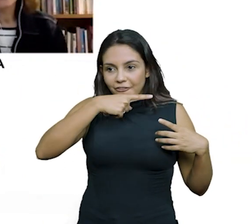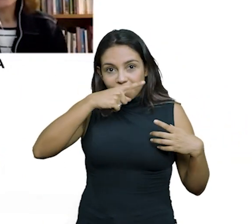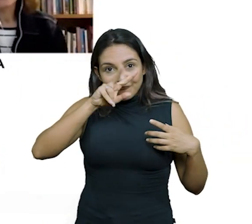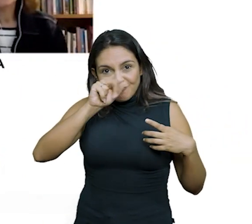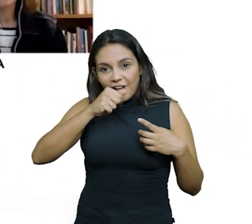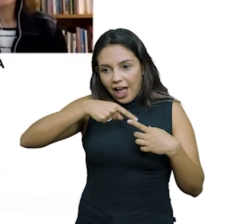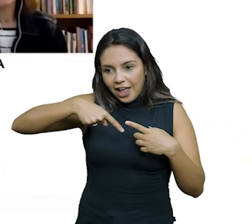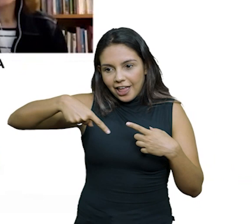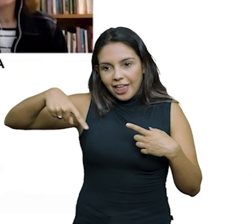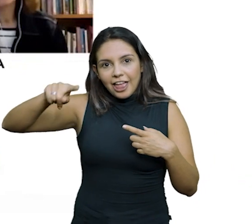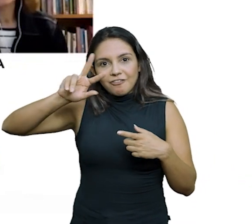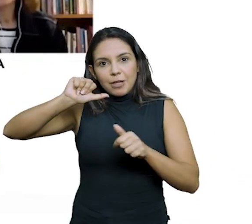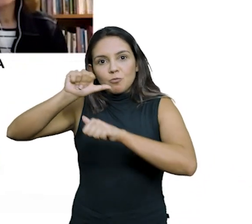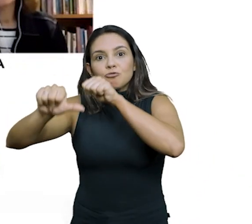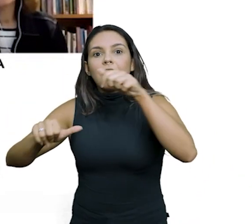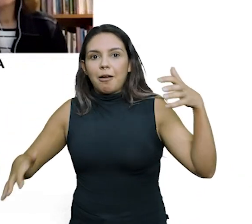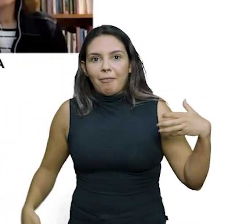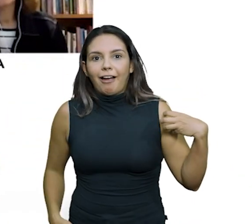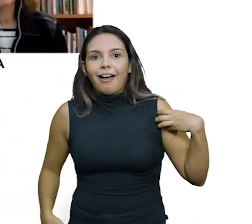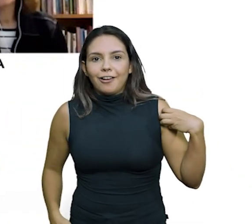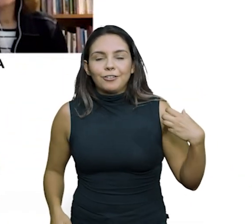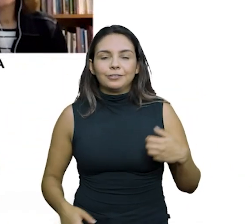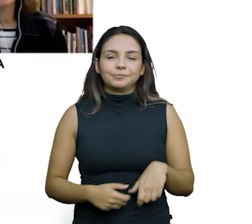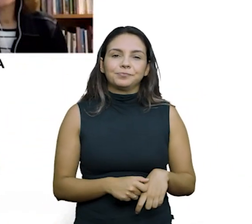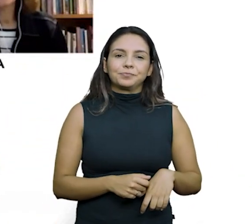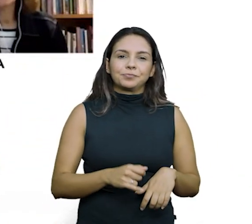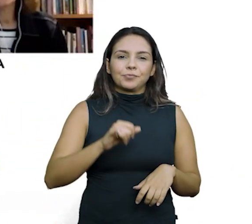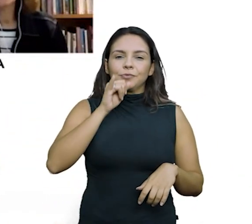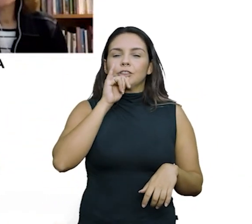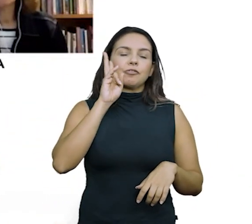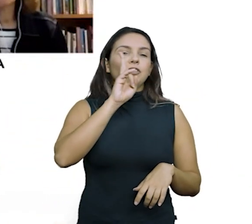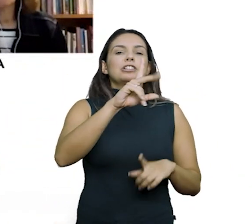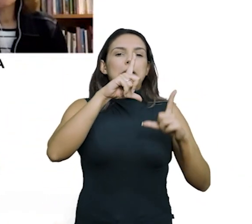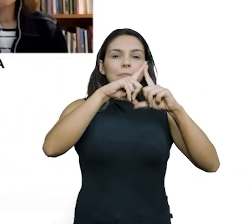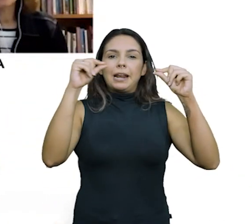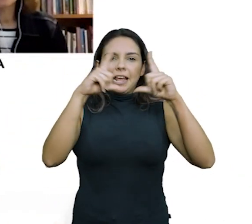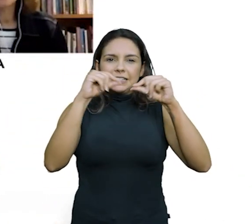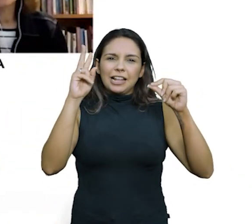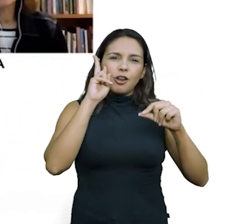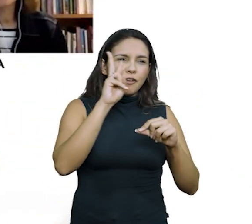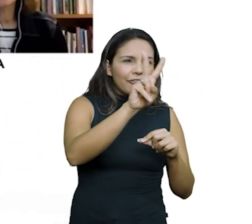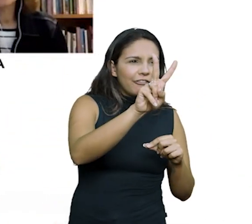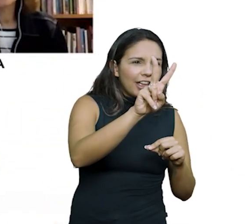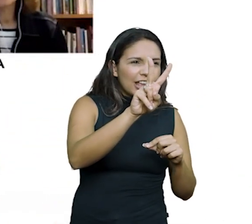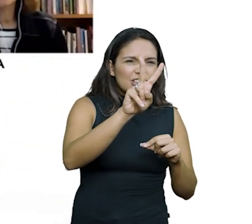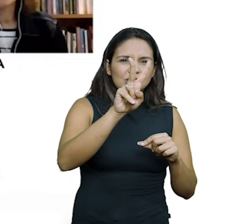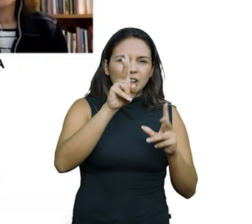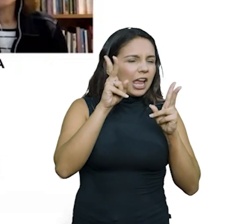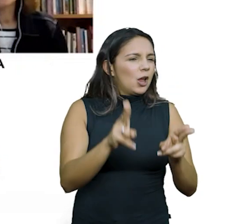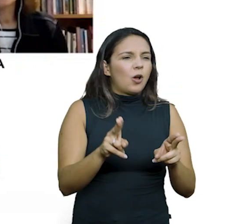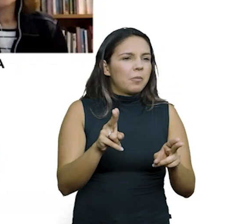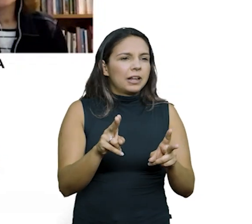de Brasília, determinadas coisas que acontecem lá, eu falo, poxa, só que hoje eu já falo que é sacanagem com o macaco, né?